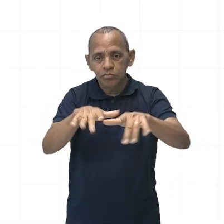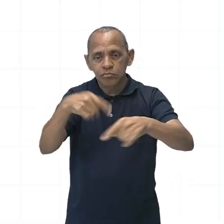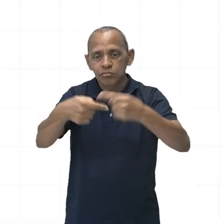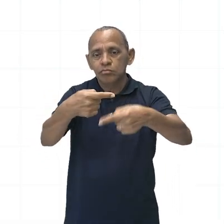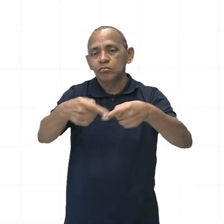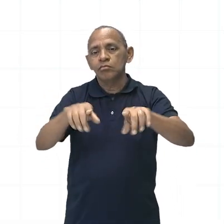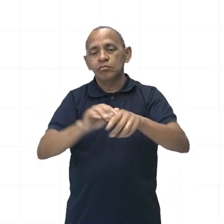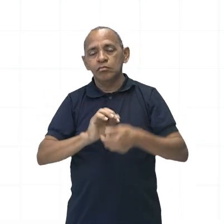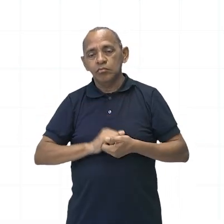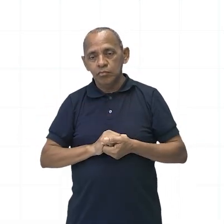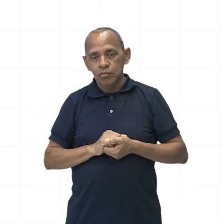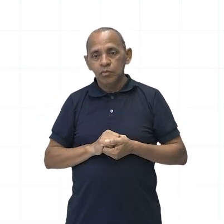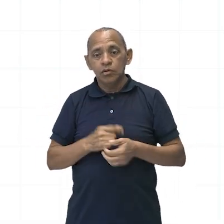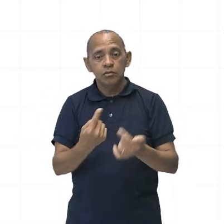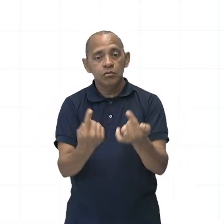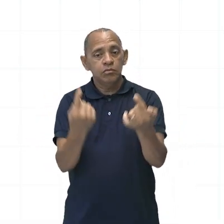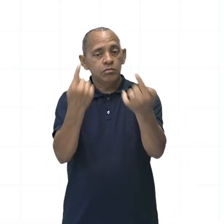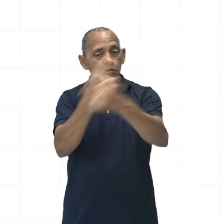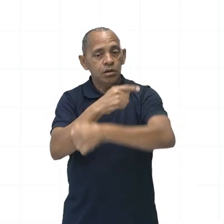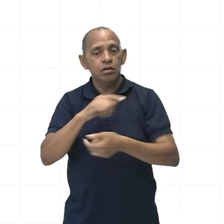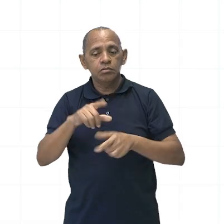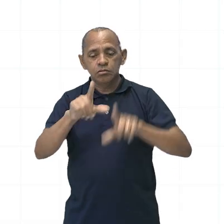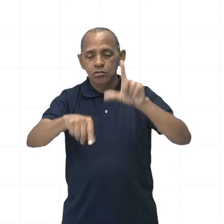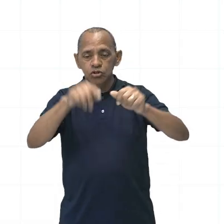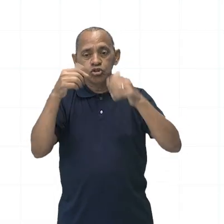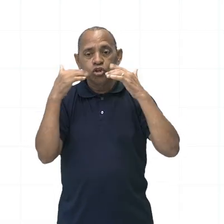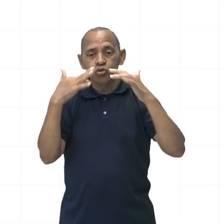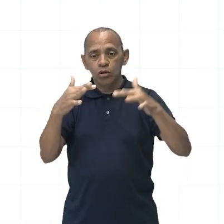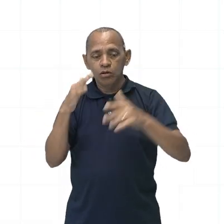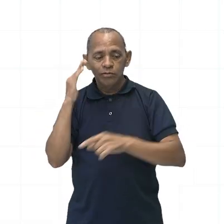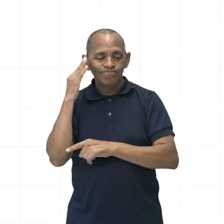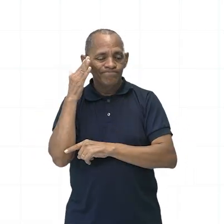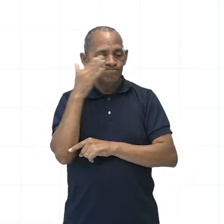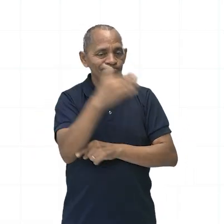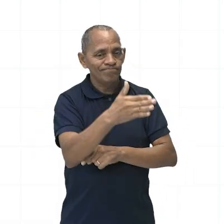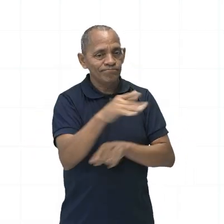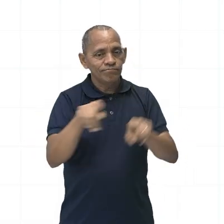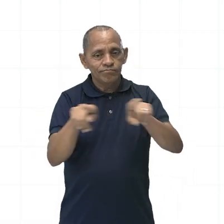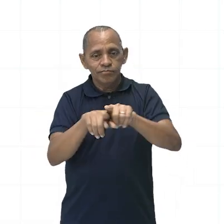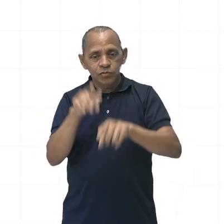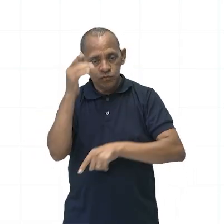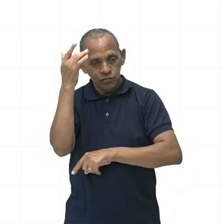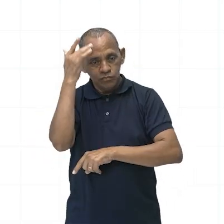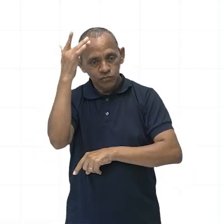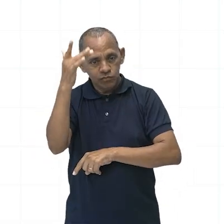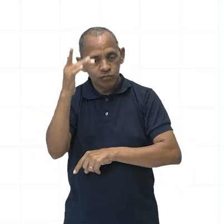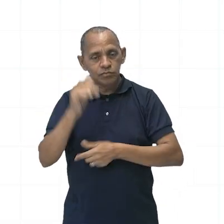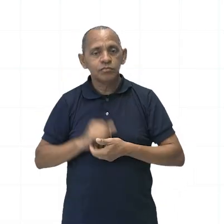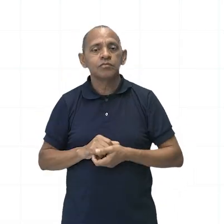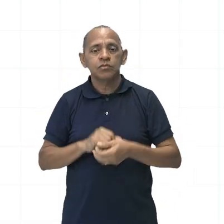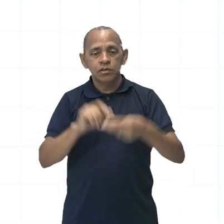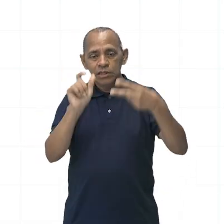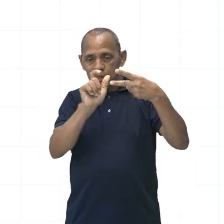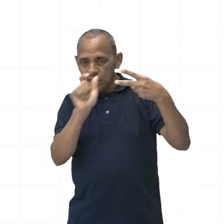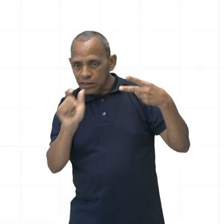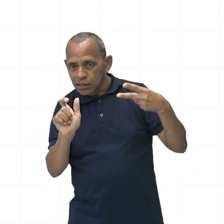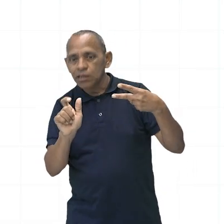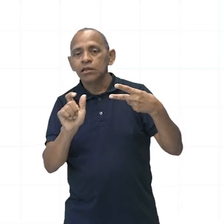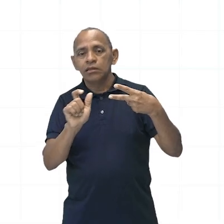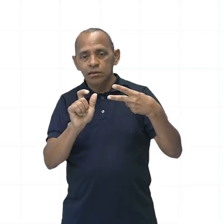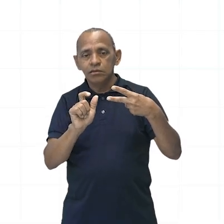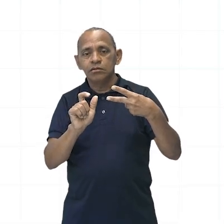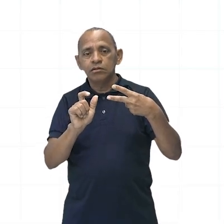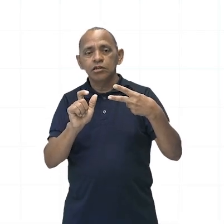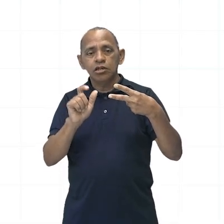outra. Então, ao contrário da seleção natural, que é direcionada e favorece alelos, ou seja, genes que conferem